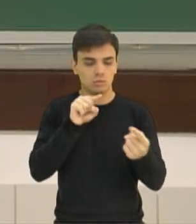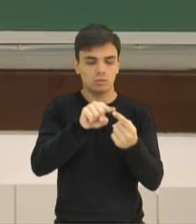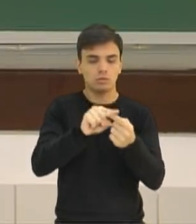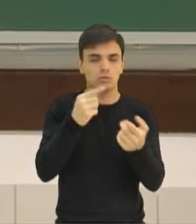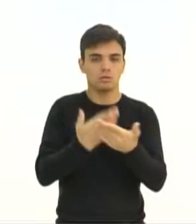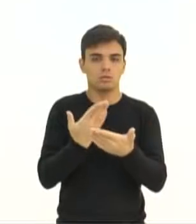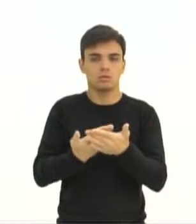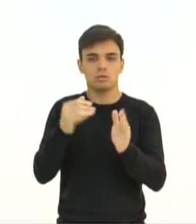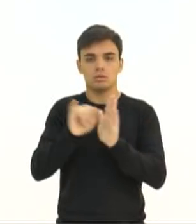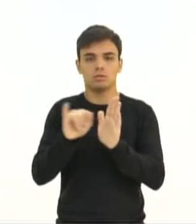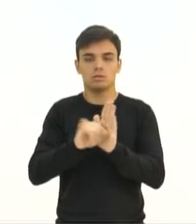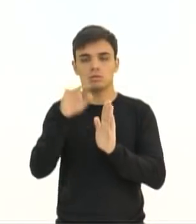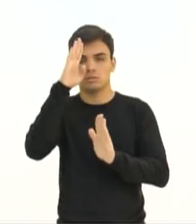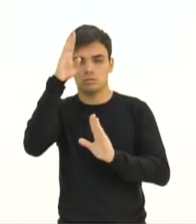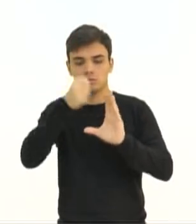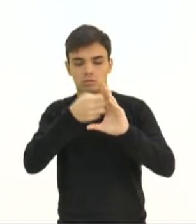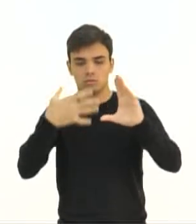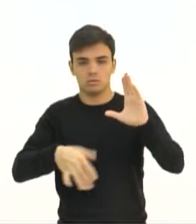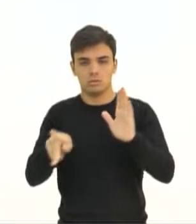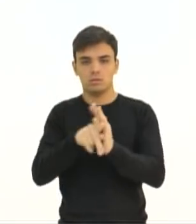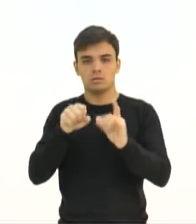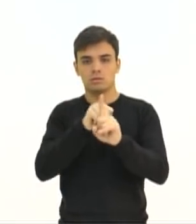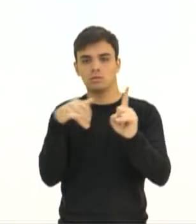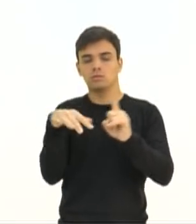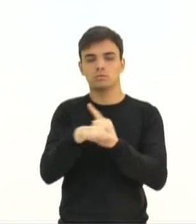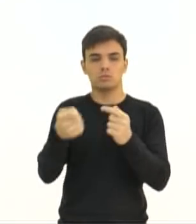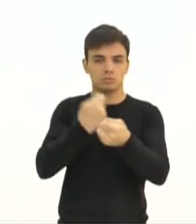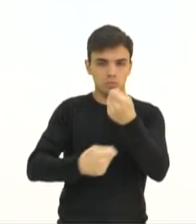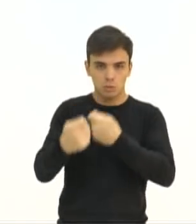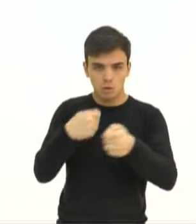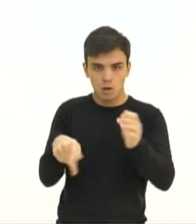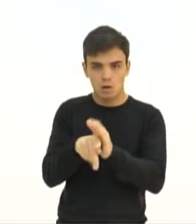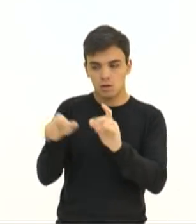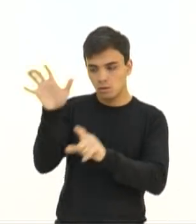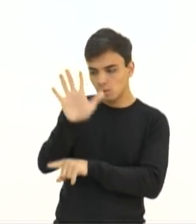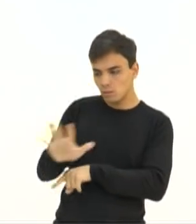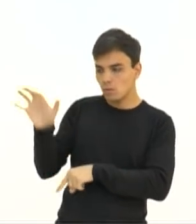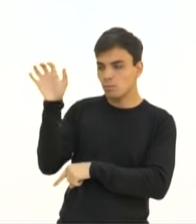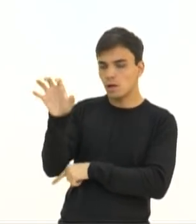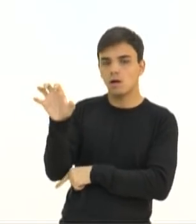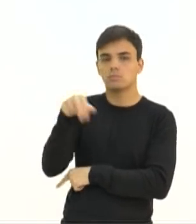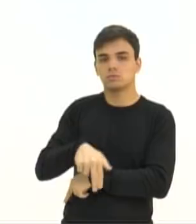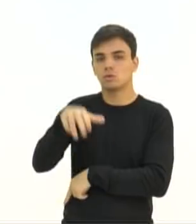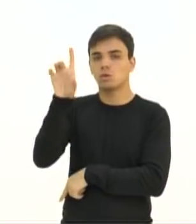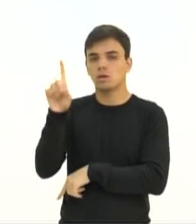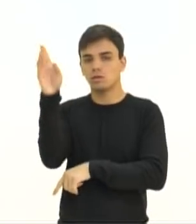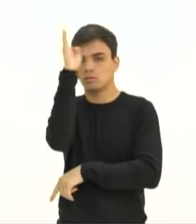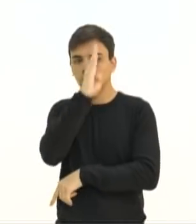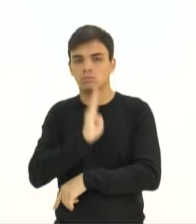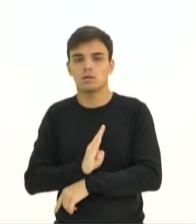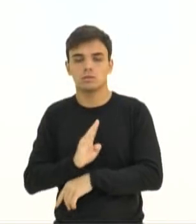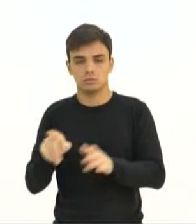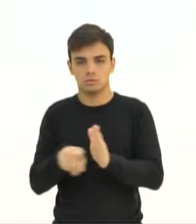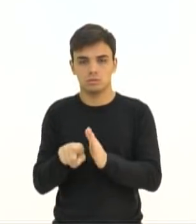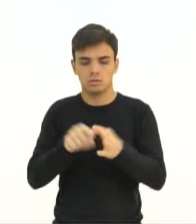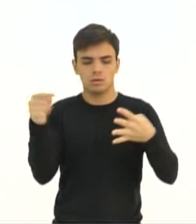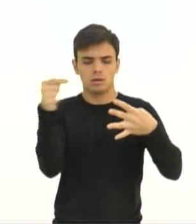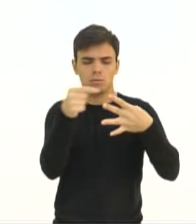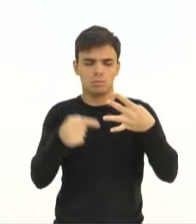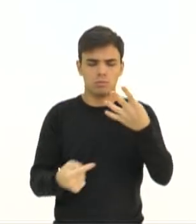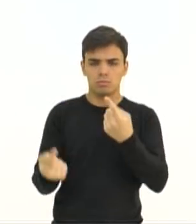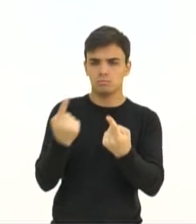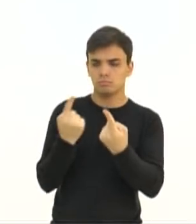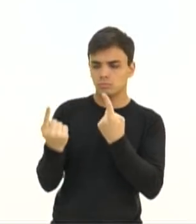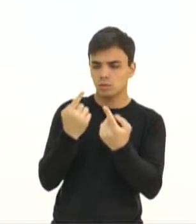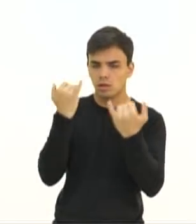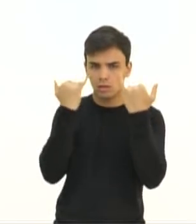de hoje, identificar as principais características socioeconômicas da região Nordeste do Brasil, com dados e análise de informações